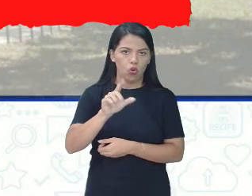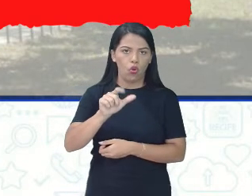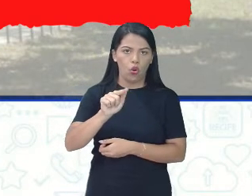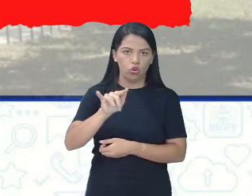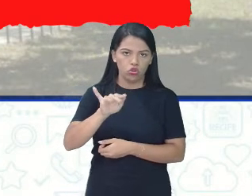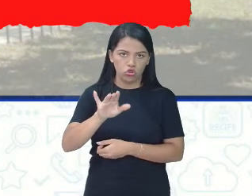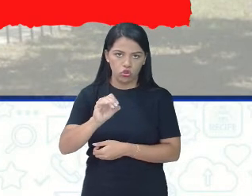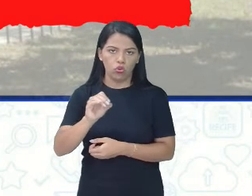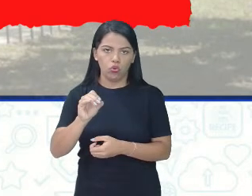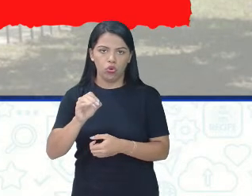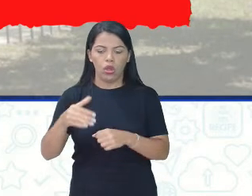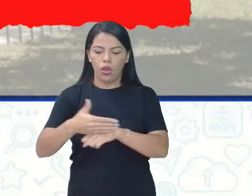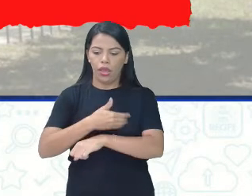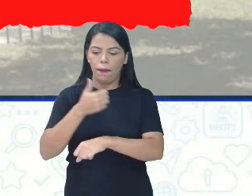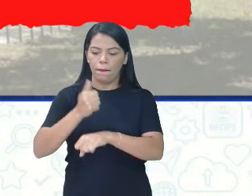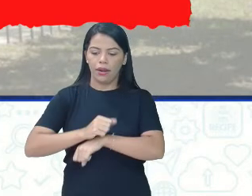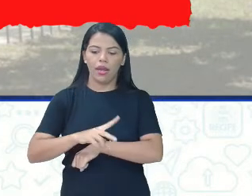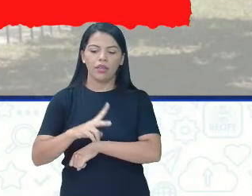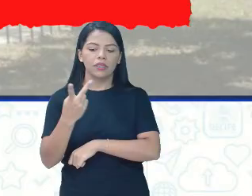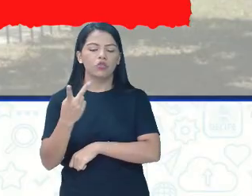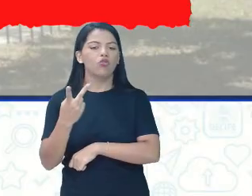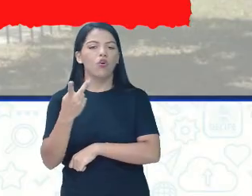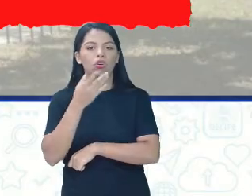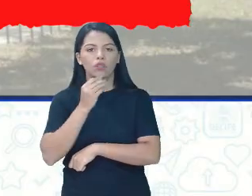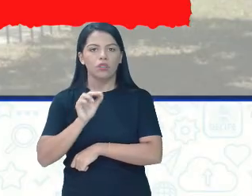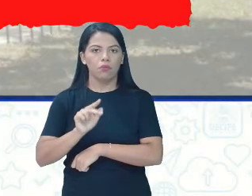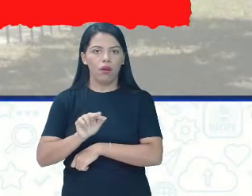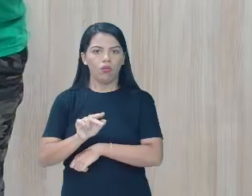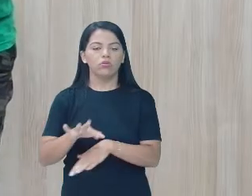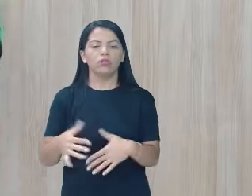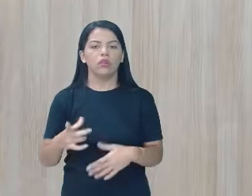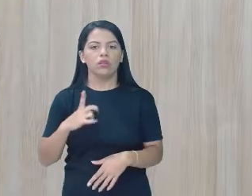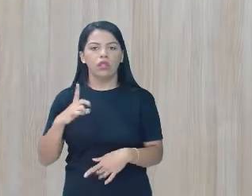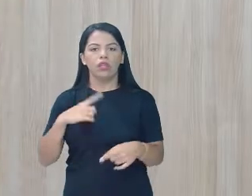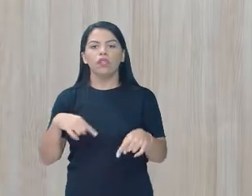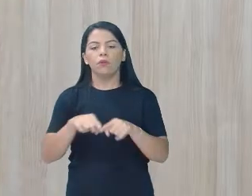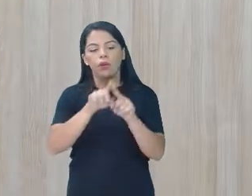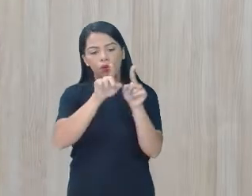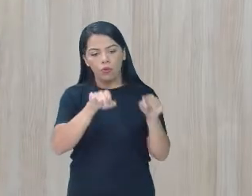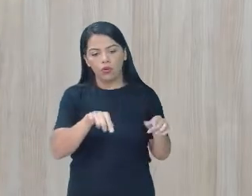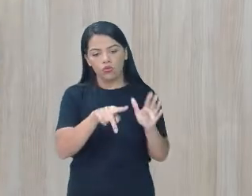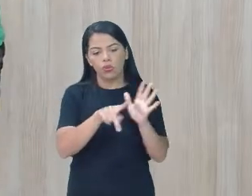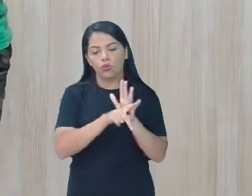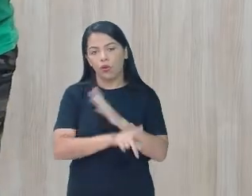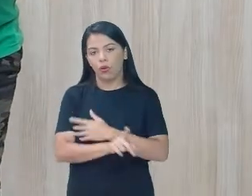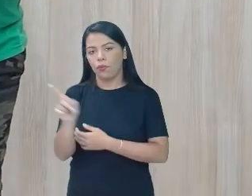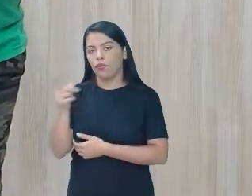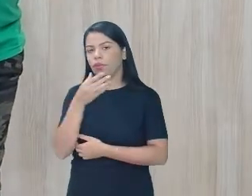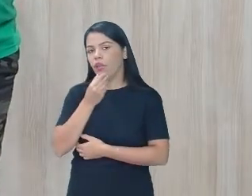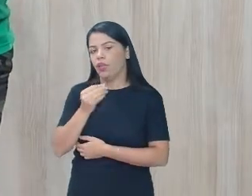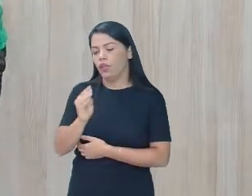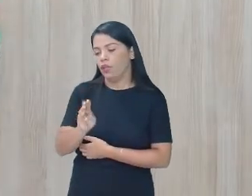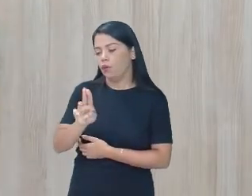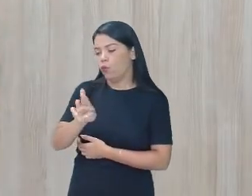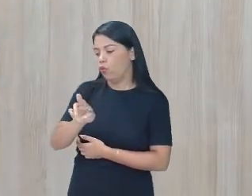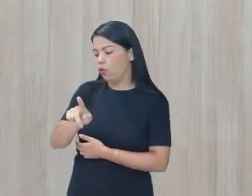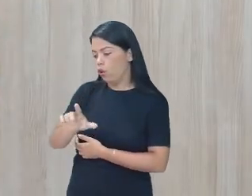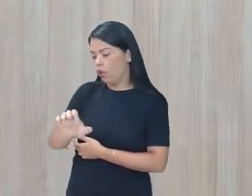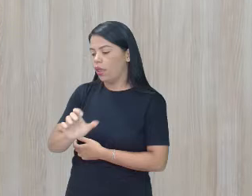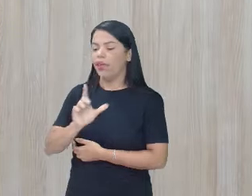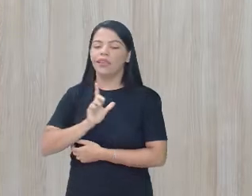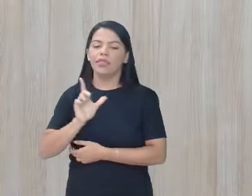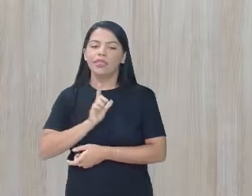também outro projeto, né, do Burle Marx. Então, já dá para ver que ele teve uma atuação muito importante aí nessa questão